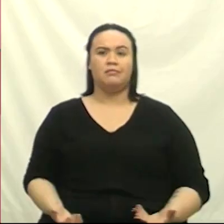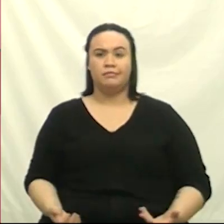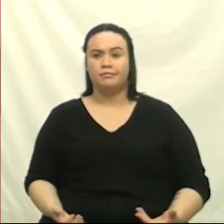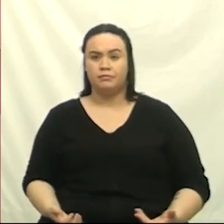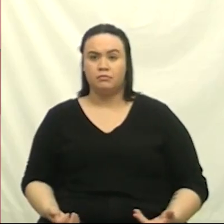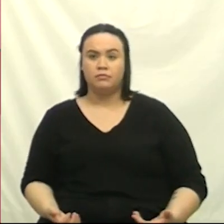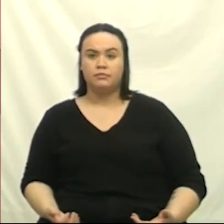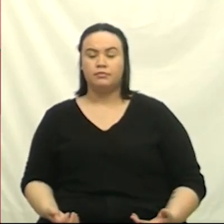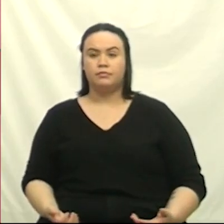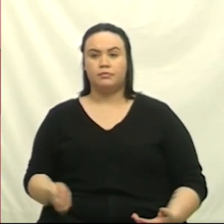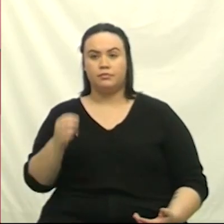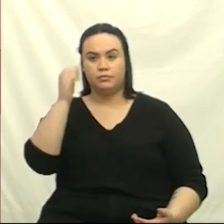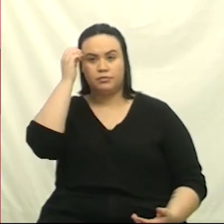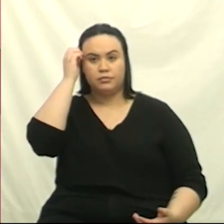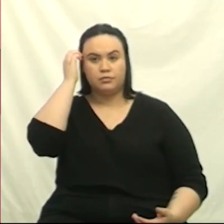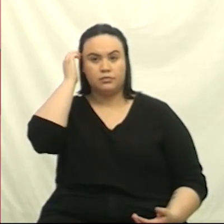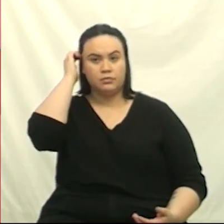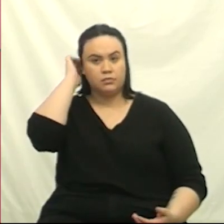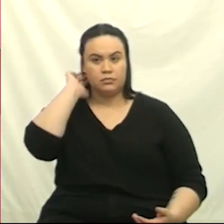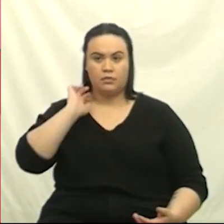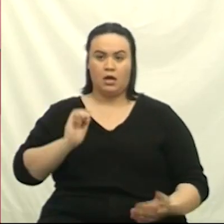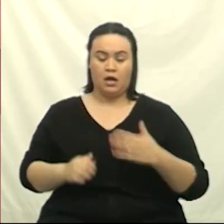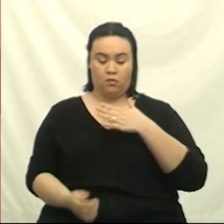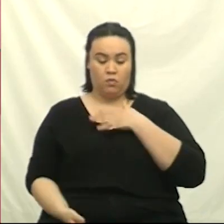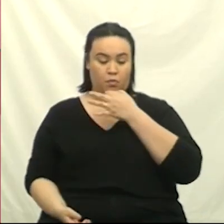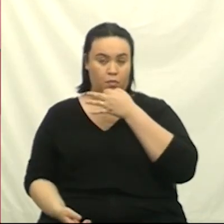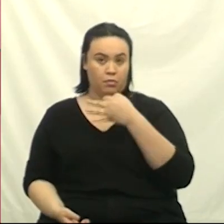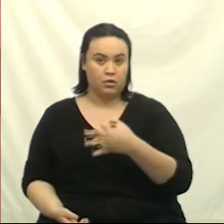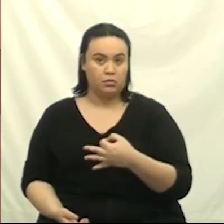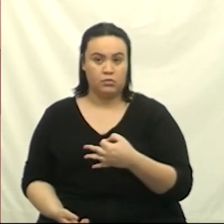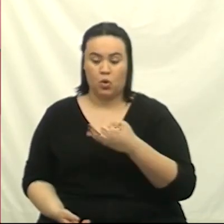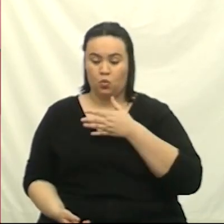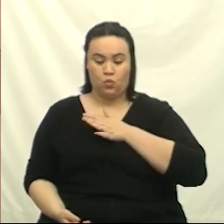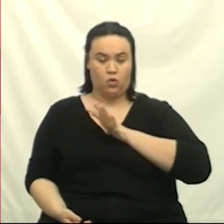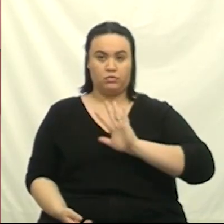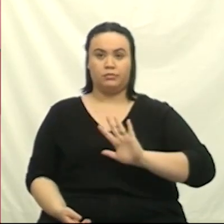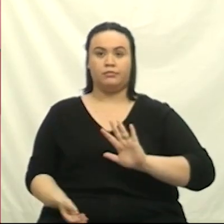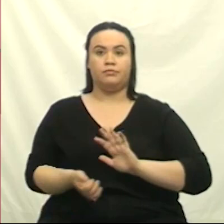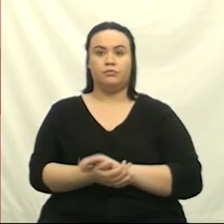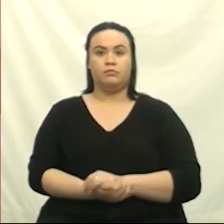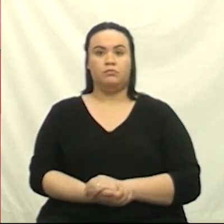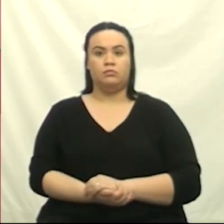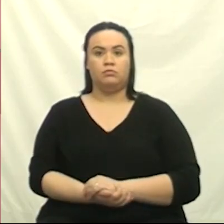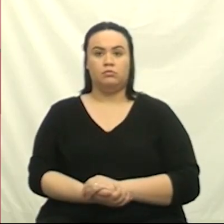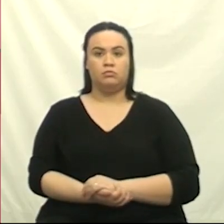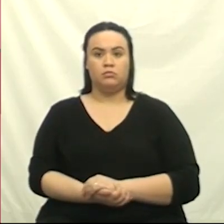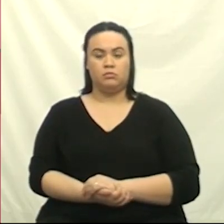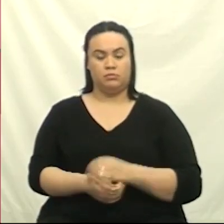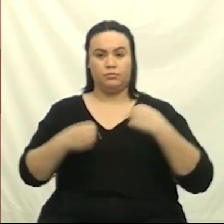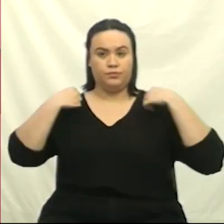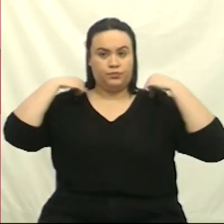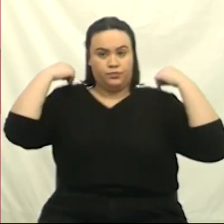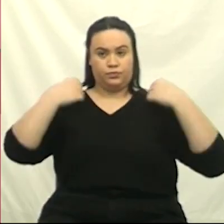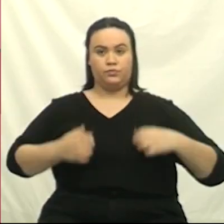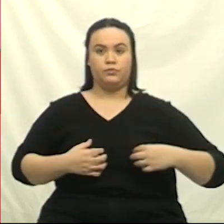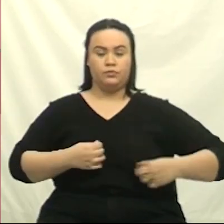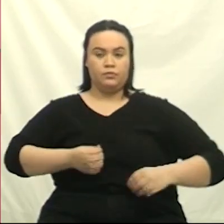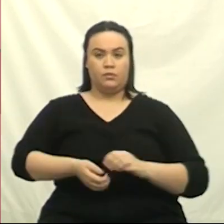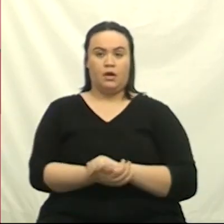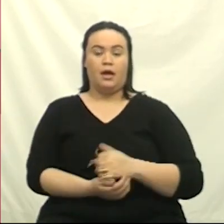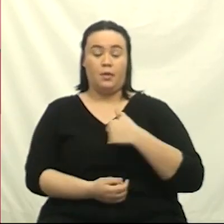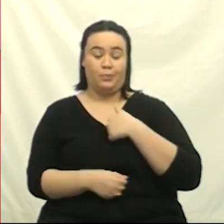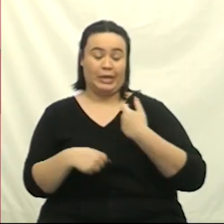é o senso comum mas eu particularmente não gosto de me basear pelo senso comum eu